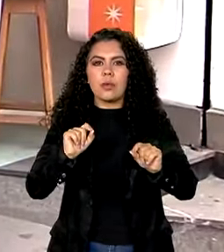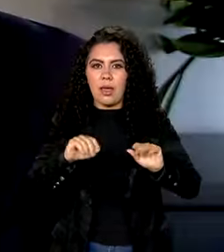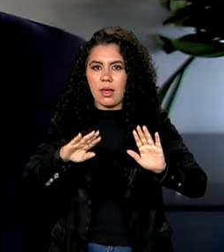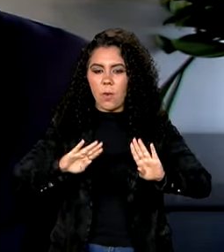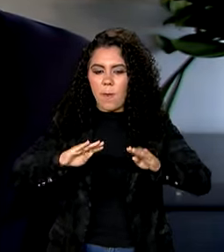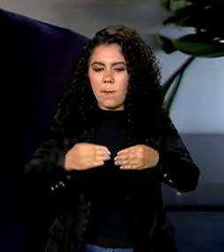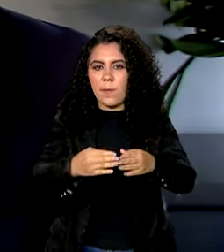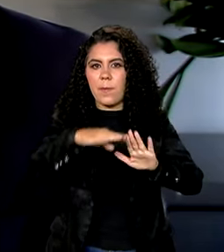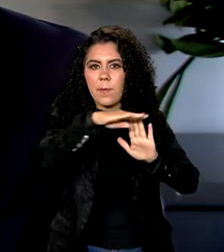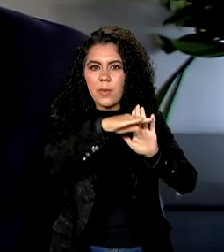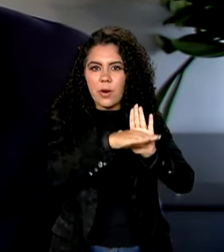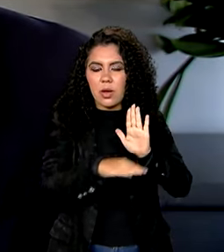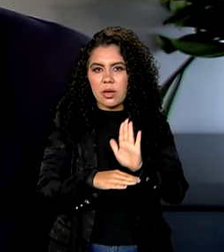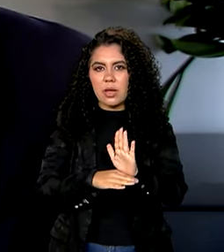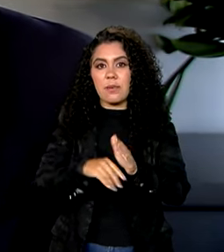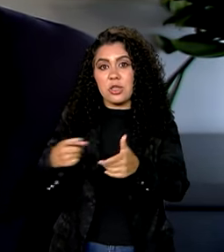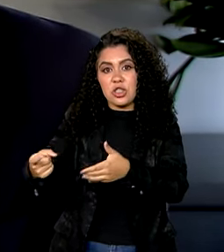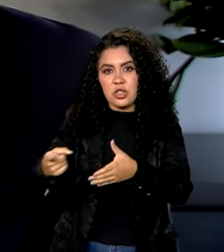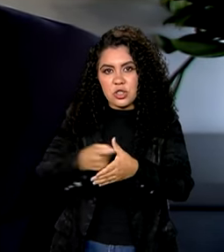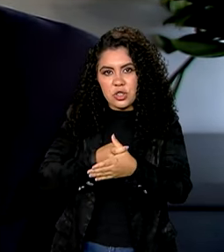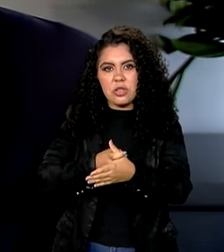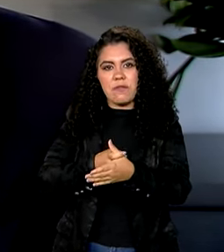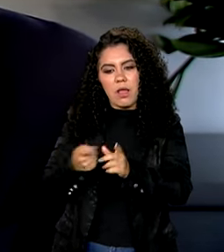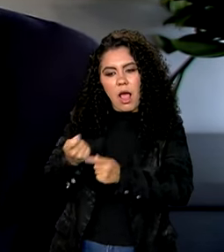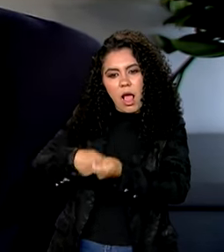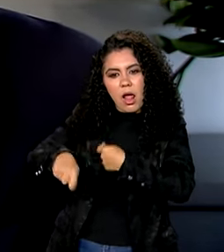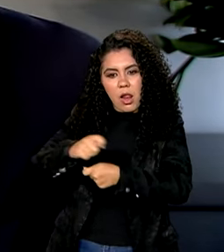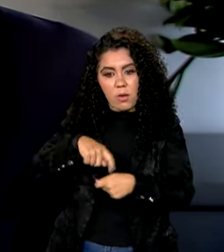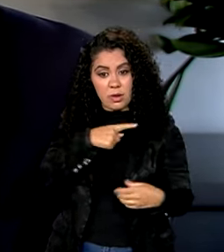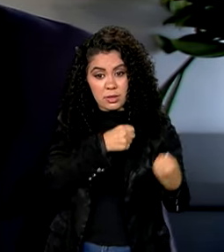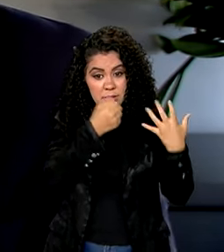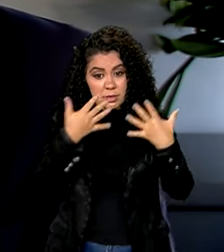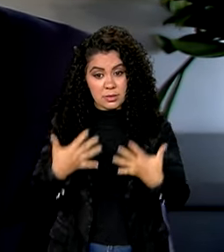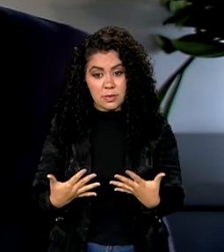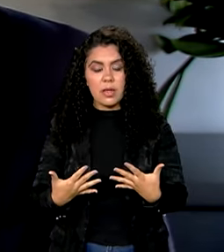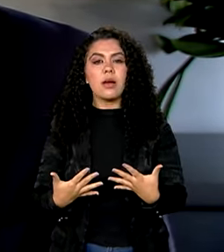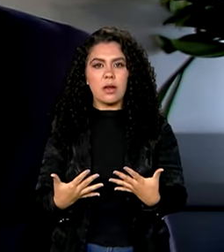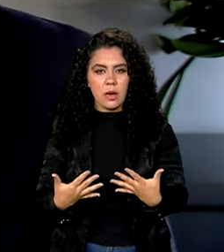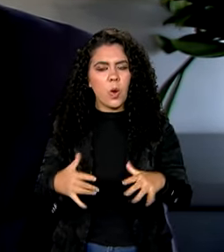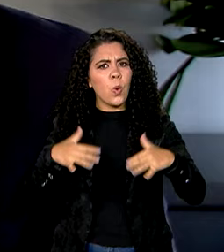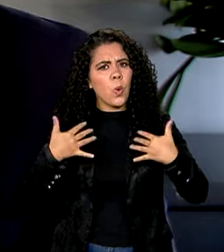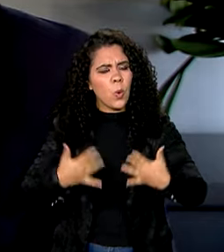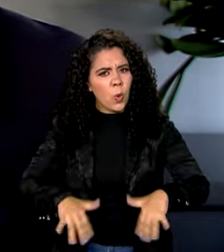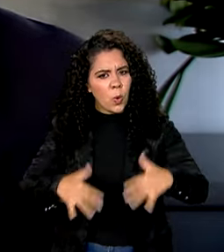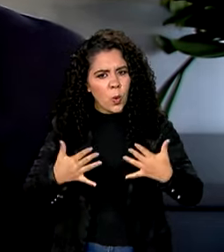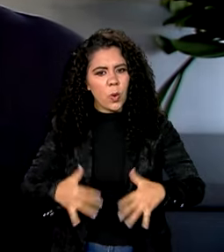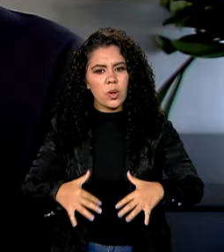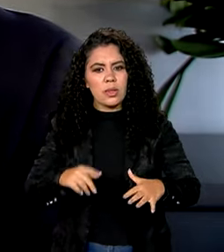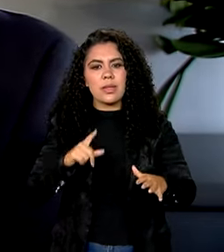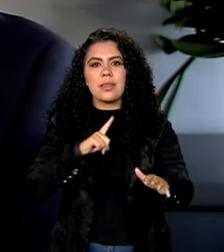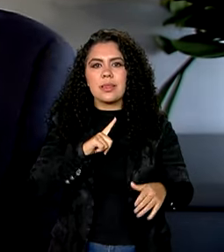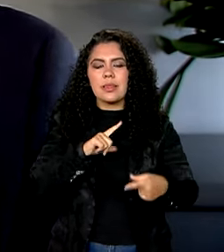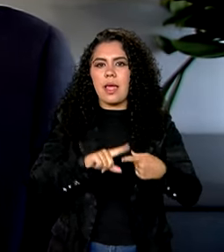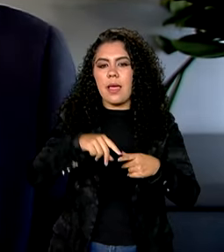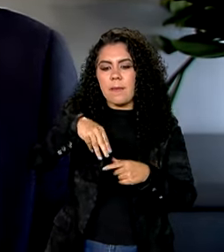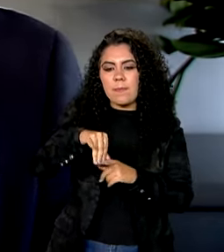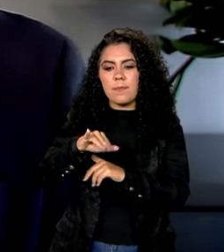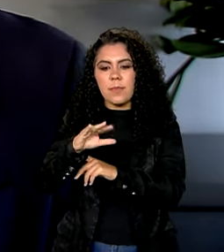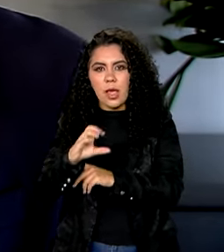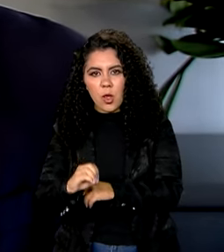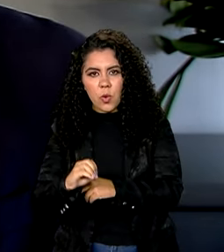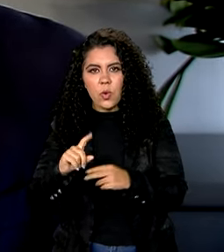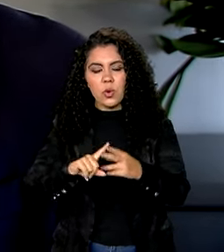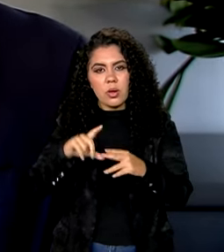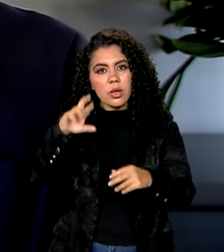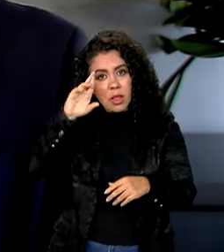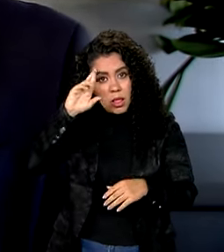Negócios. É importante aqui dizer o tamanho e a musculatura dos micros e pequenos empreendedores